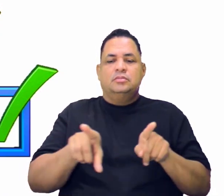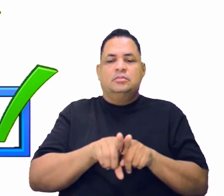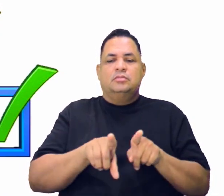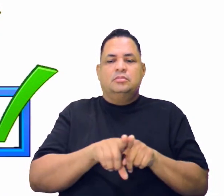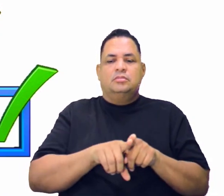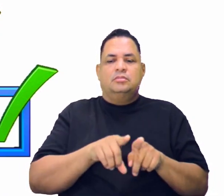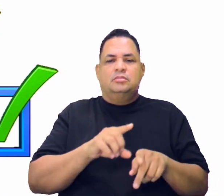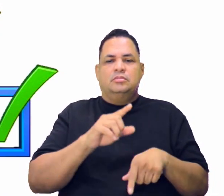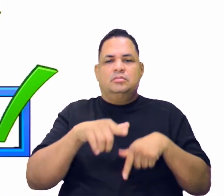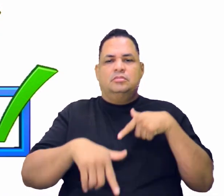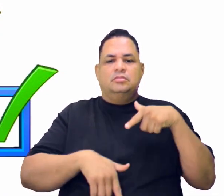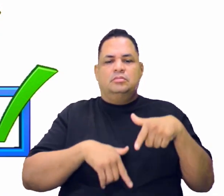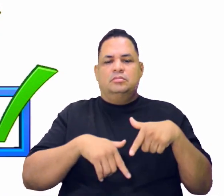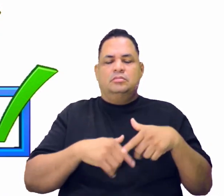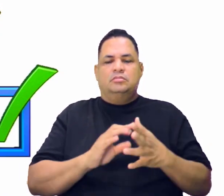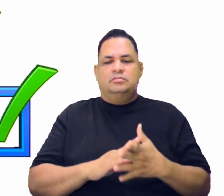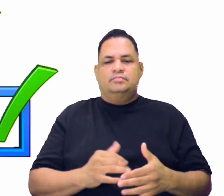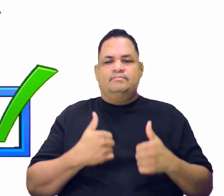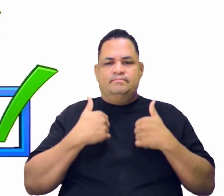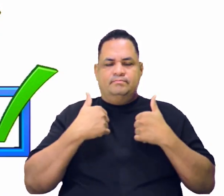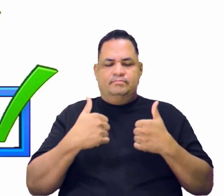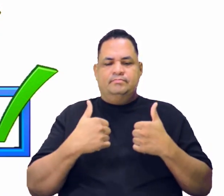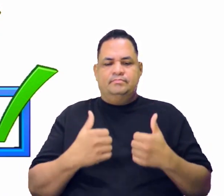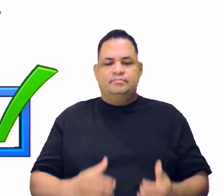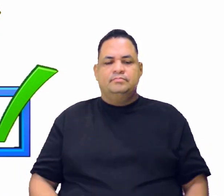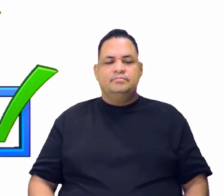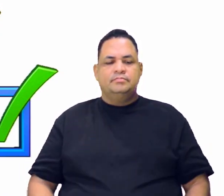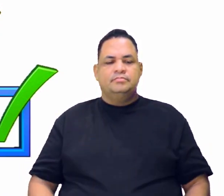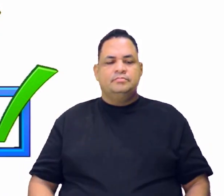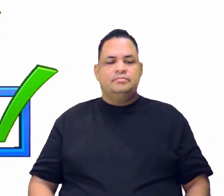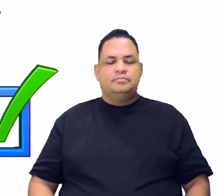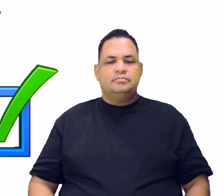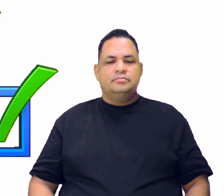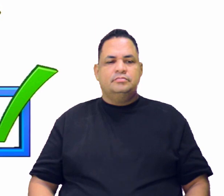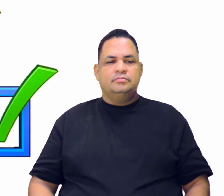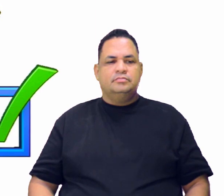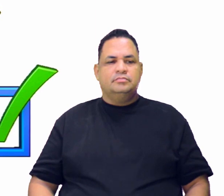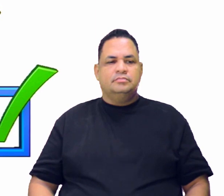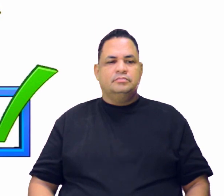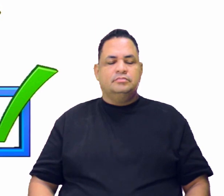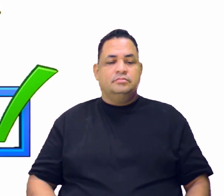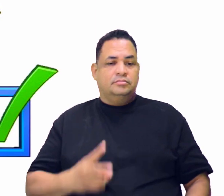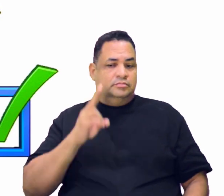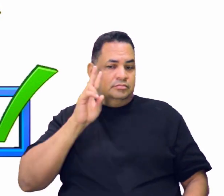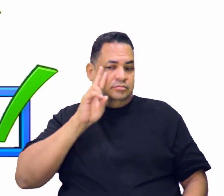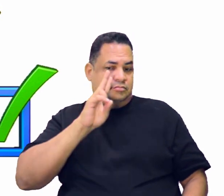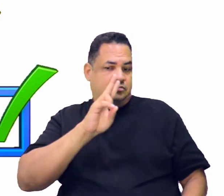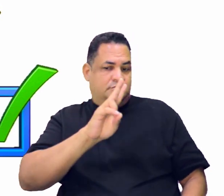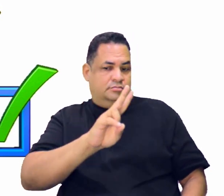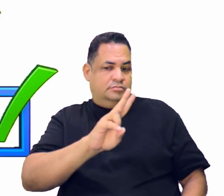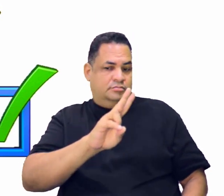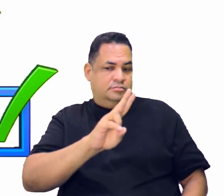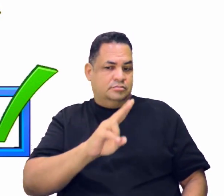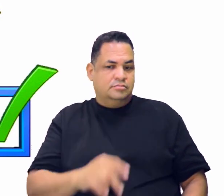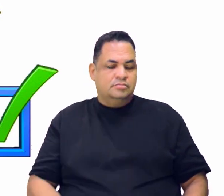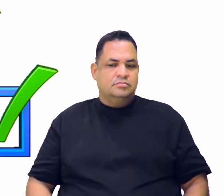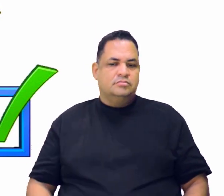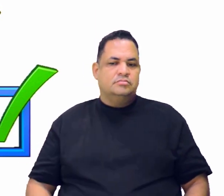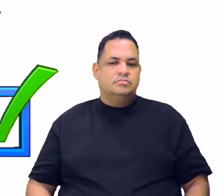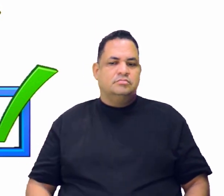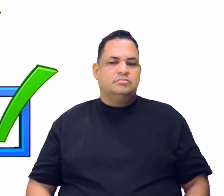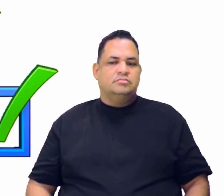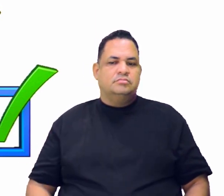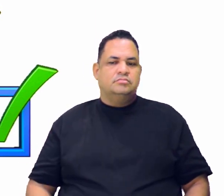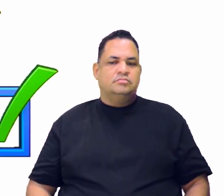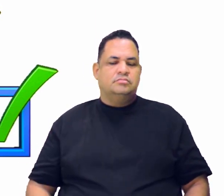também trabalha. Beleza? Então, vamos ver aqui. Olha só, visualizando aqui este exemplo. O que nós